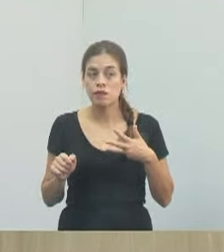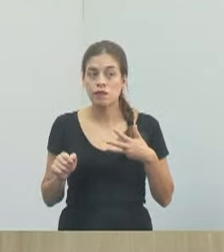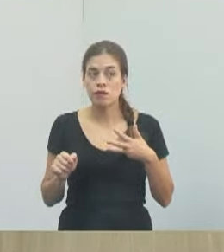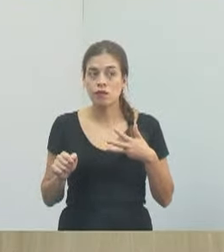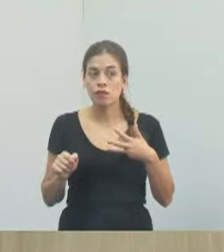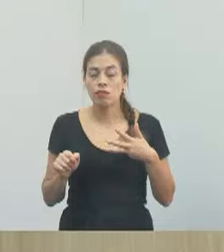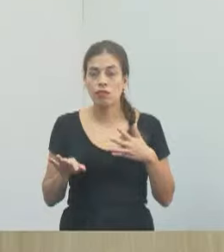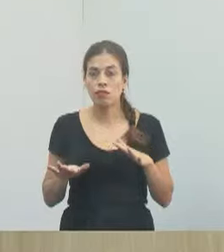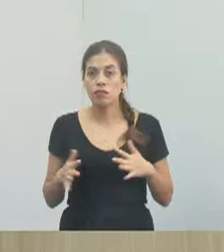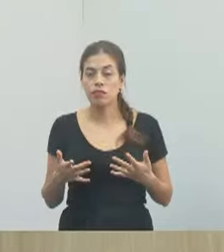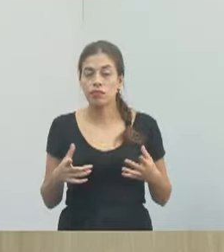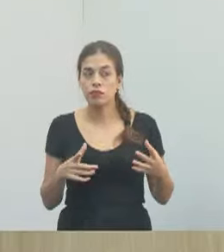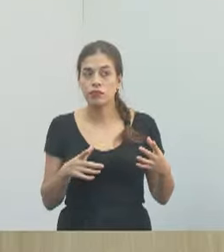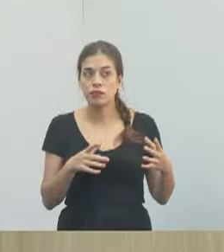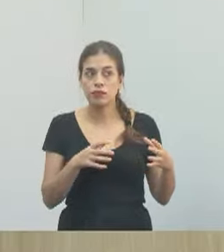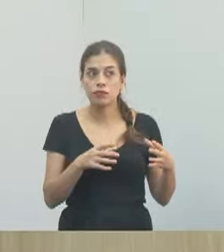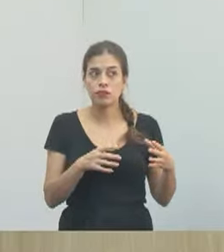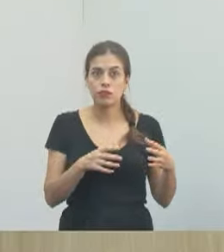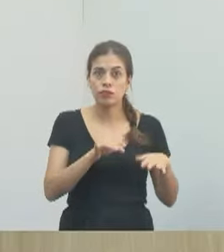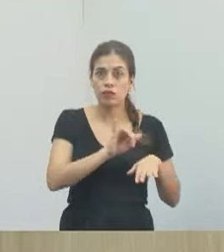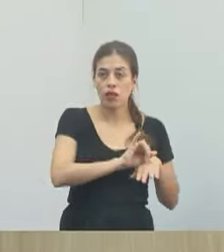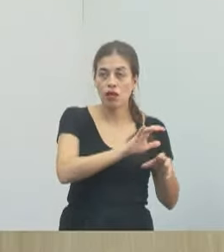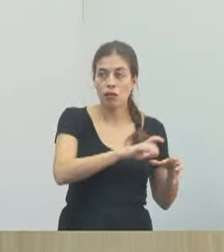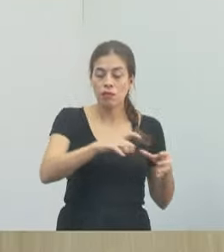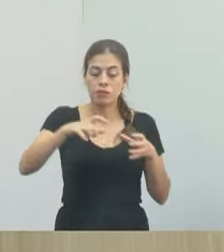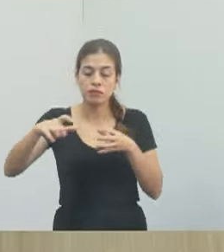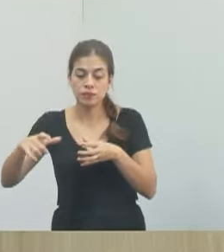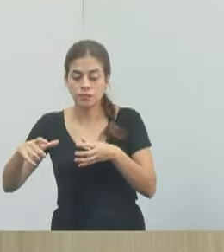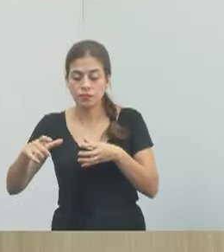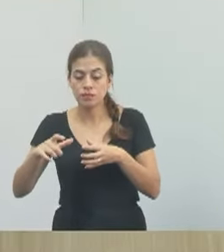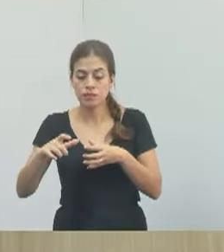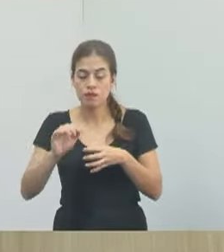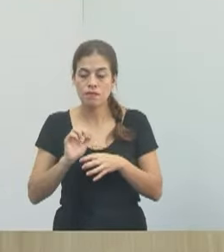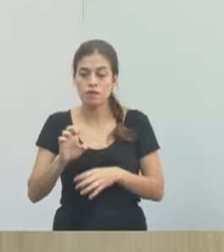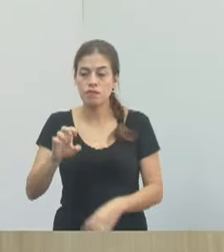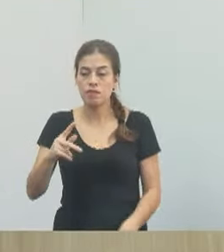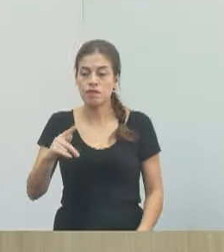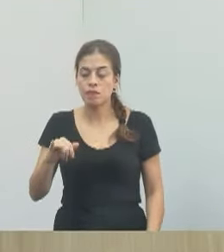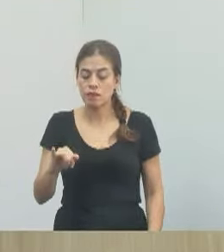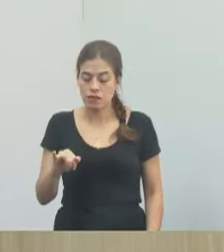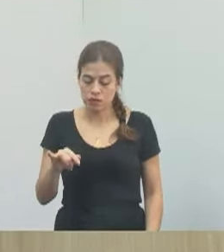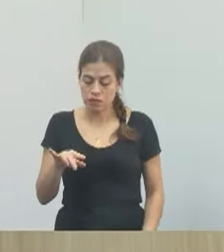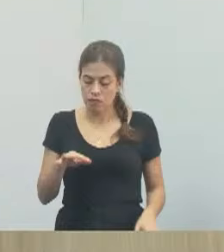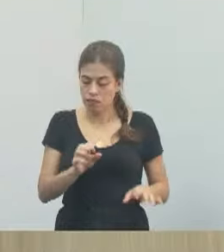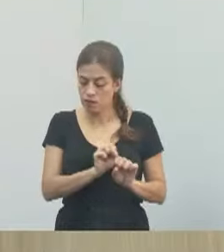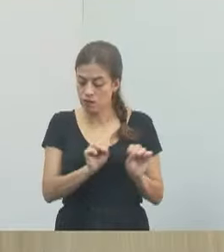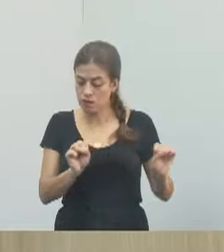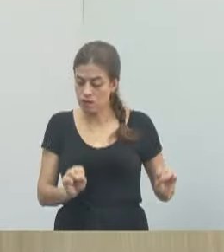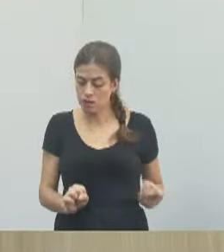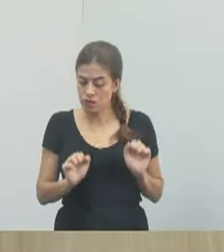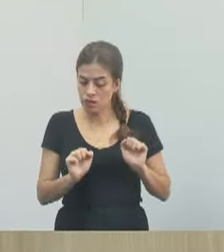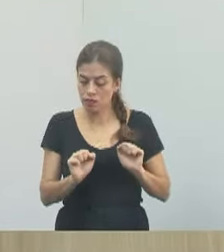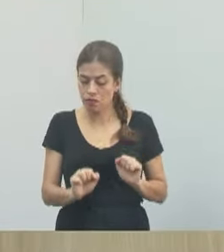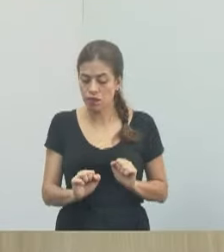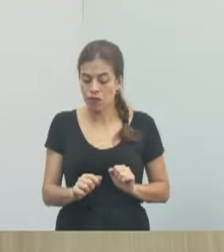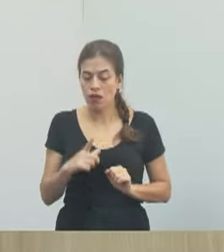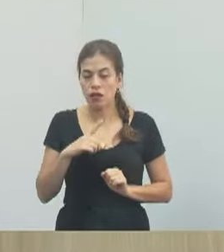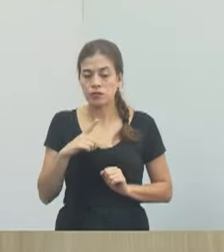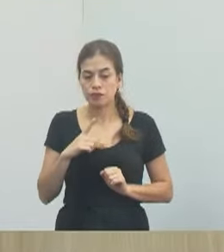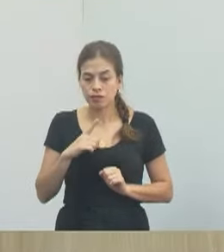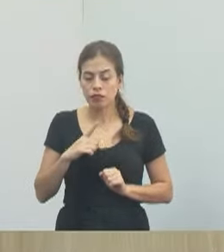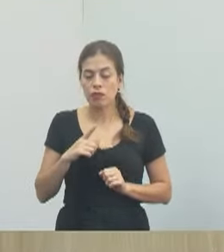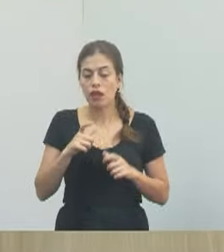de descentralizar a distribuição de PIS para que os servidores possam retirar nas unidades